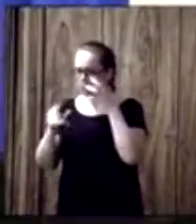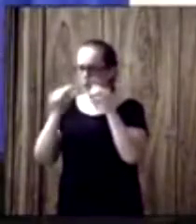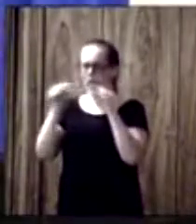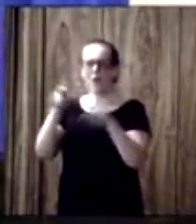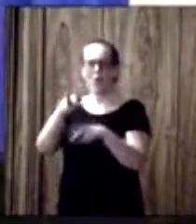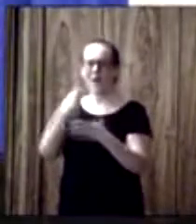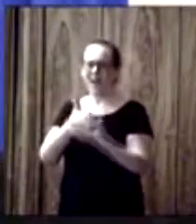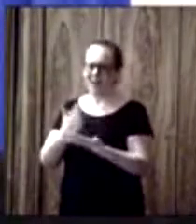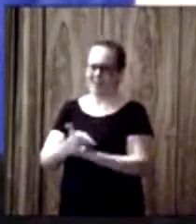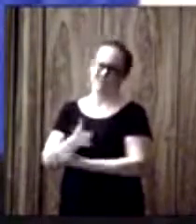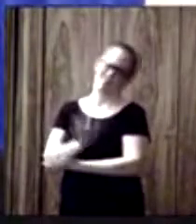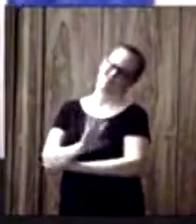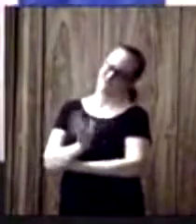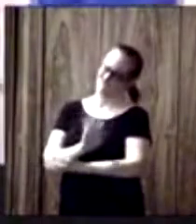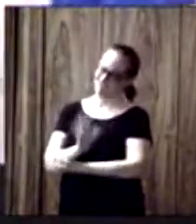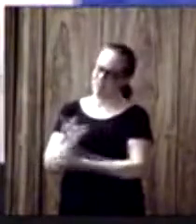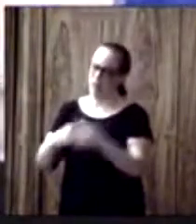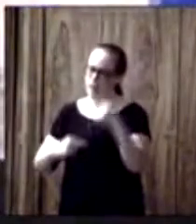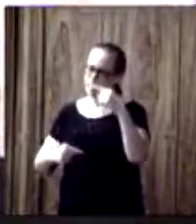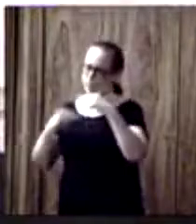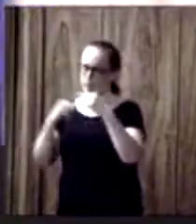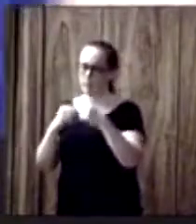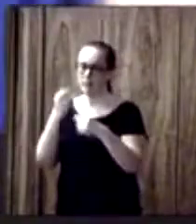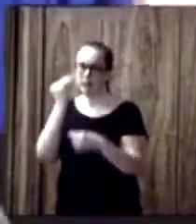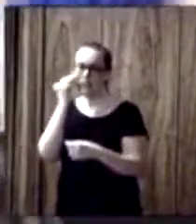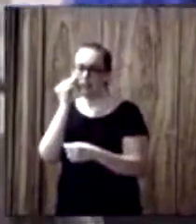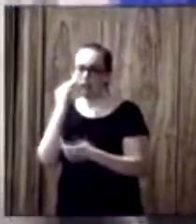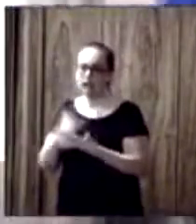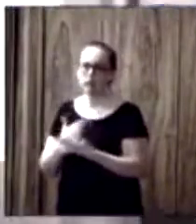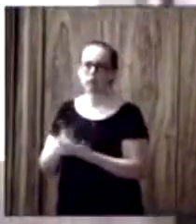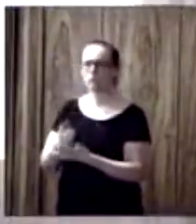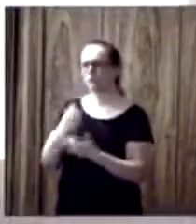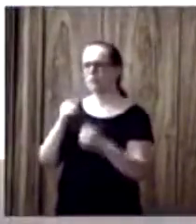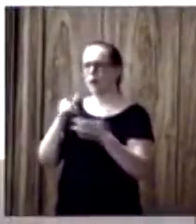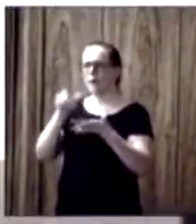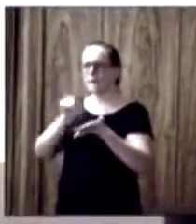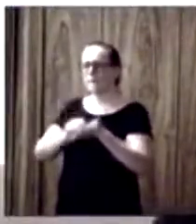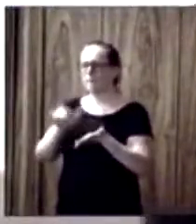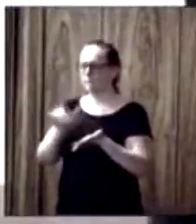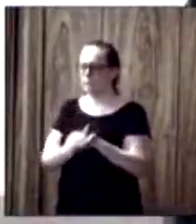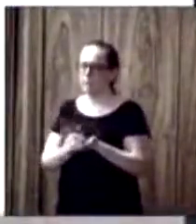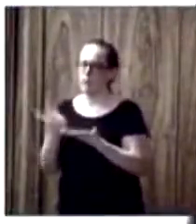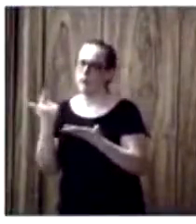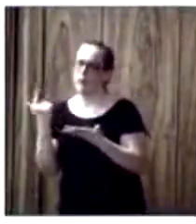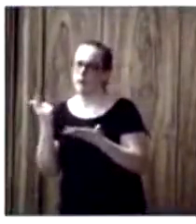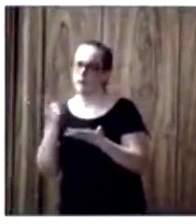seu caderno. Se você testar pelas linhas do seu caderno, não vai dar certo. Você tem que pegar uma folha,